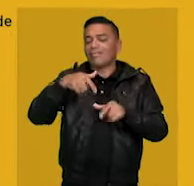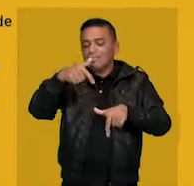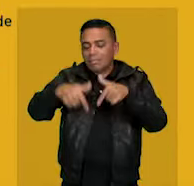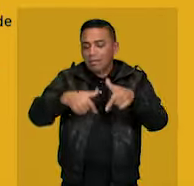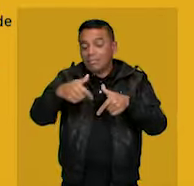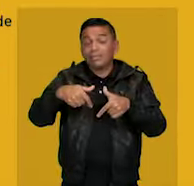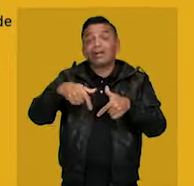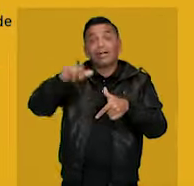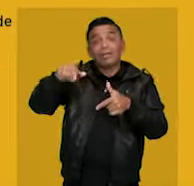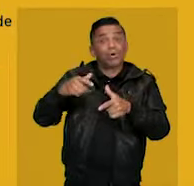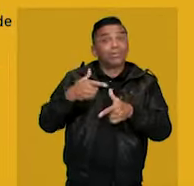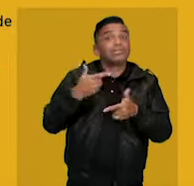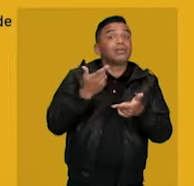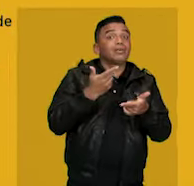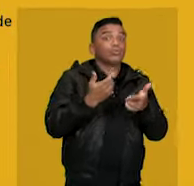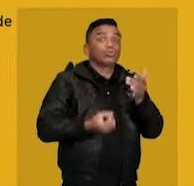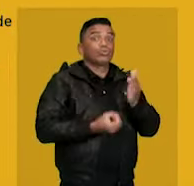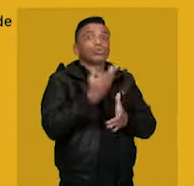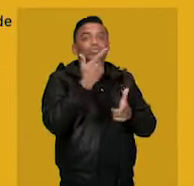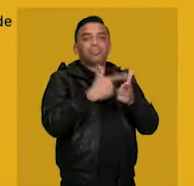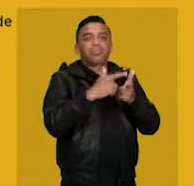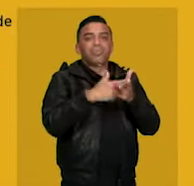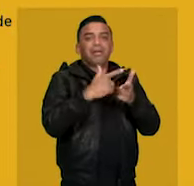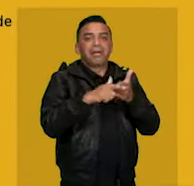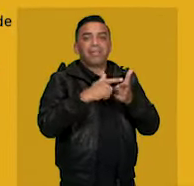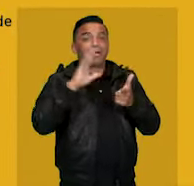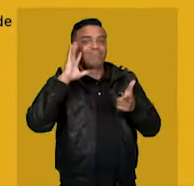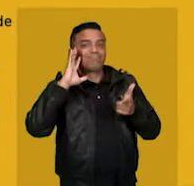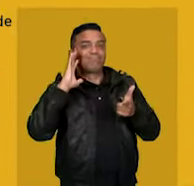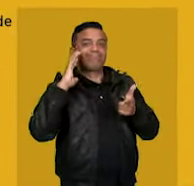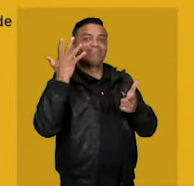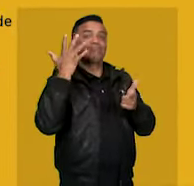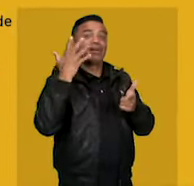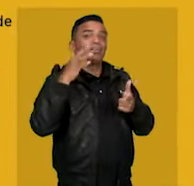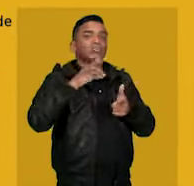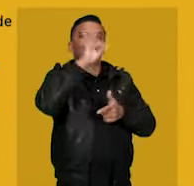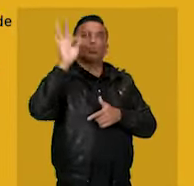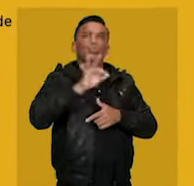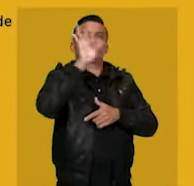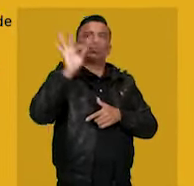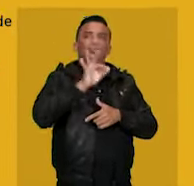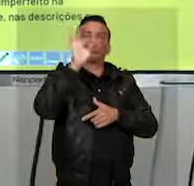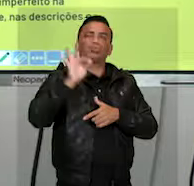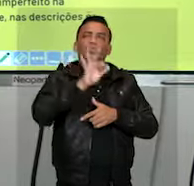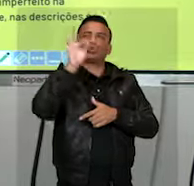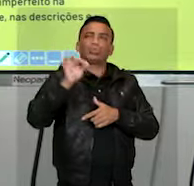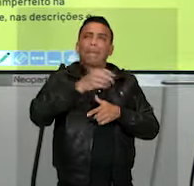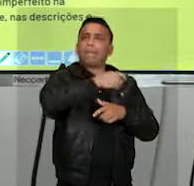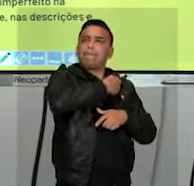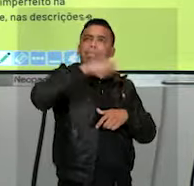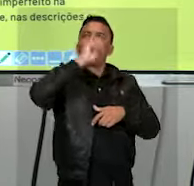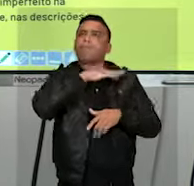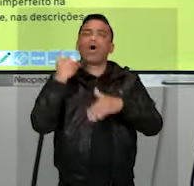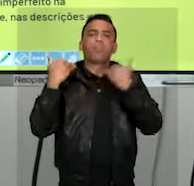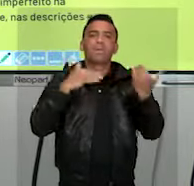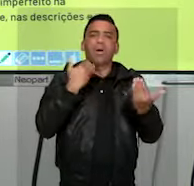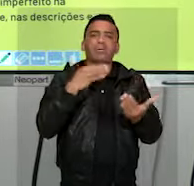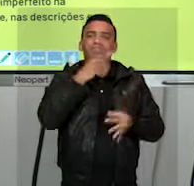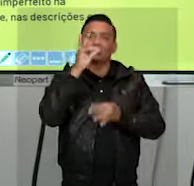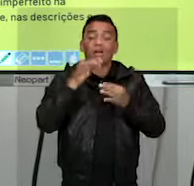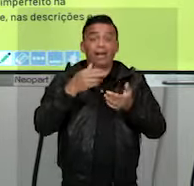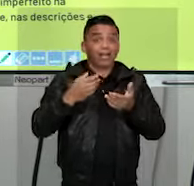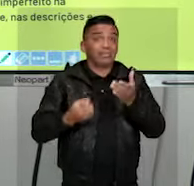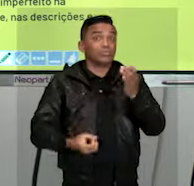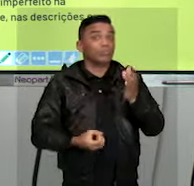as moscas, depois ele resolve esse conflito, ele acaba interferindo em outro conflito, que